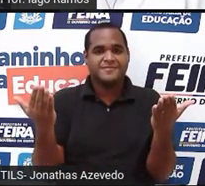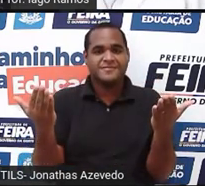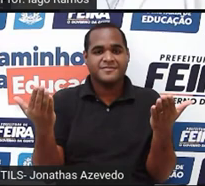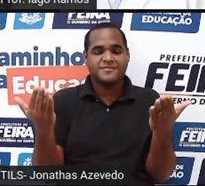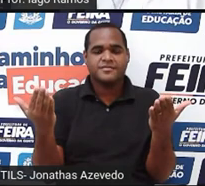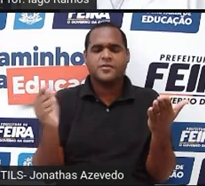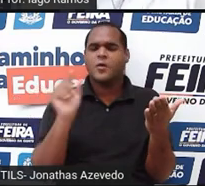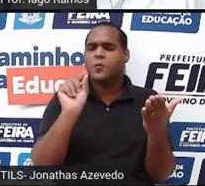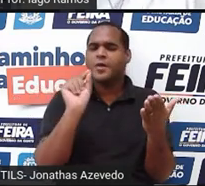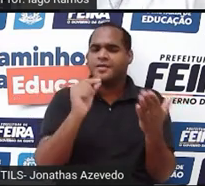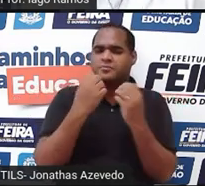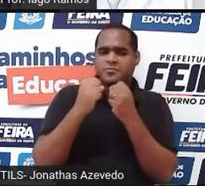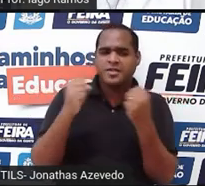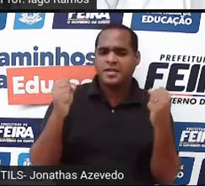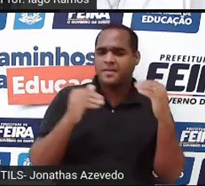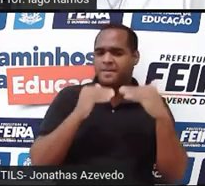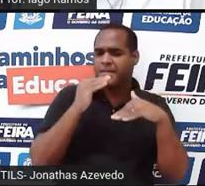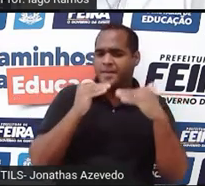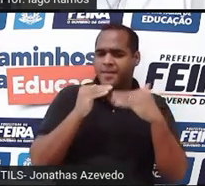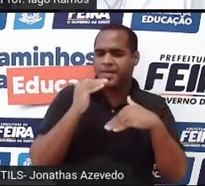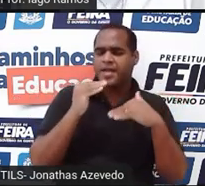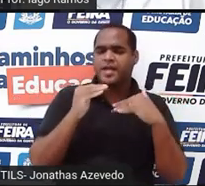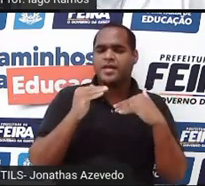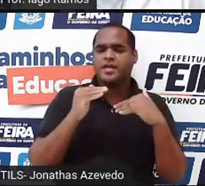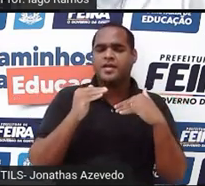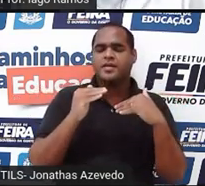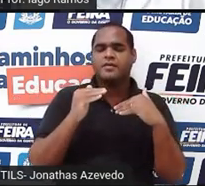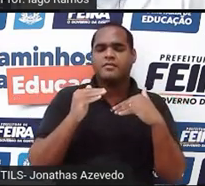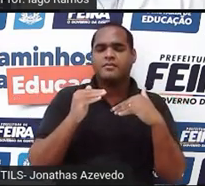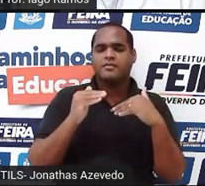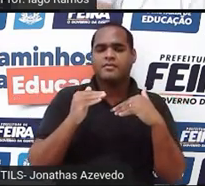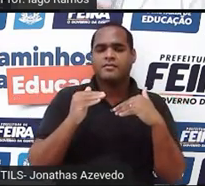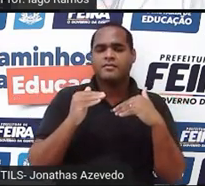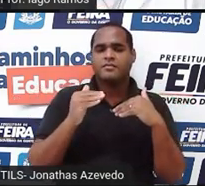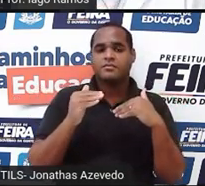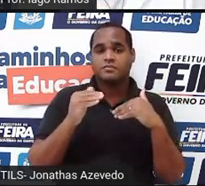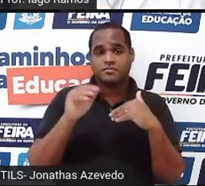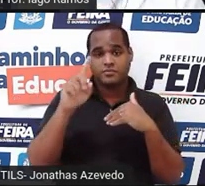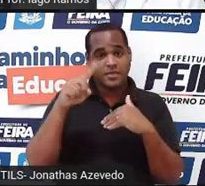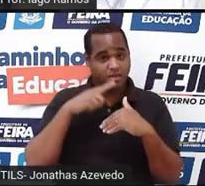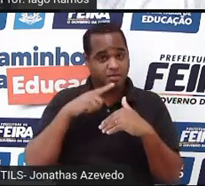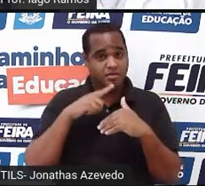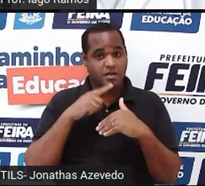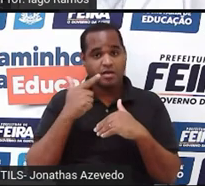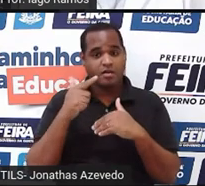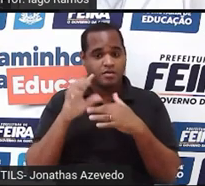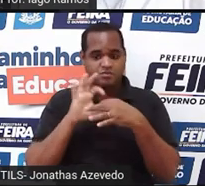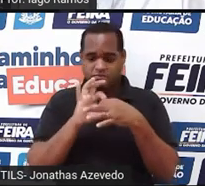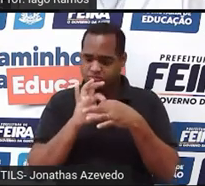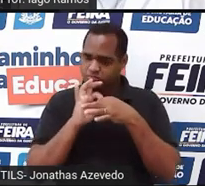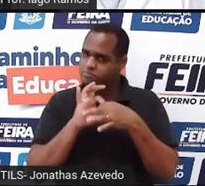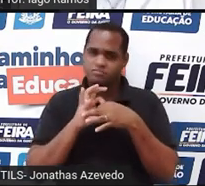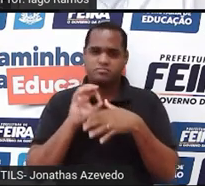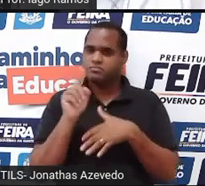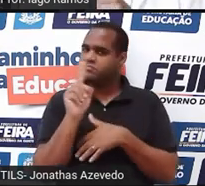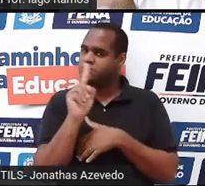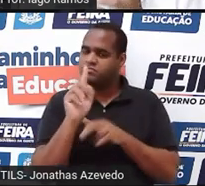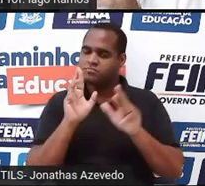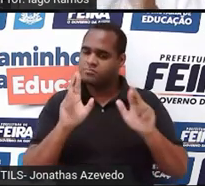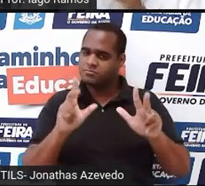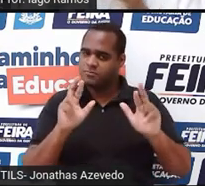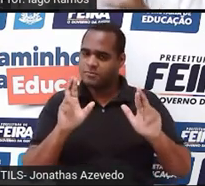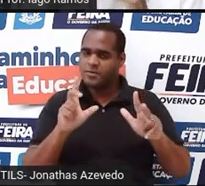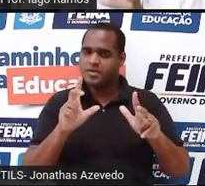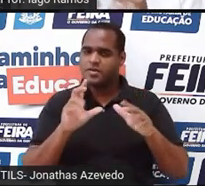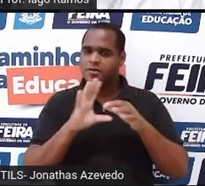o que são grandezas não proporcionais são aquelas que não se relacionam não